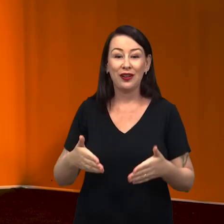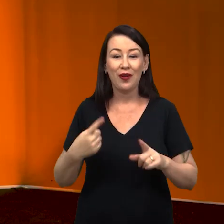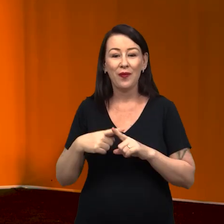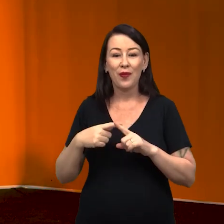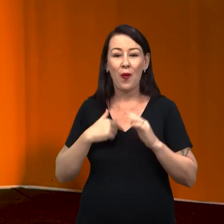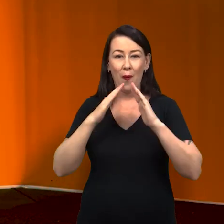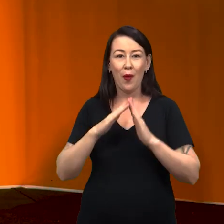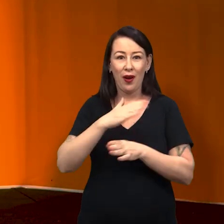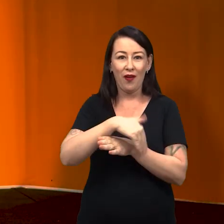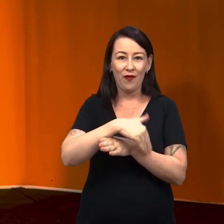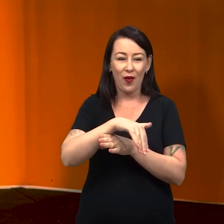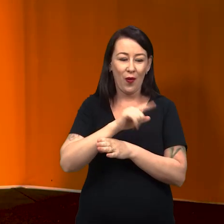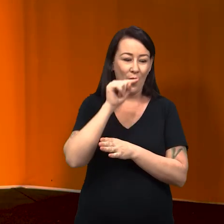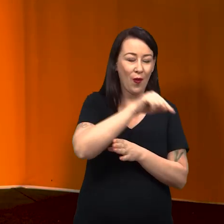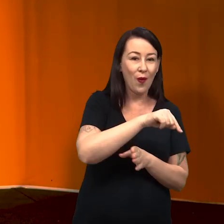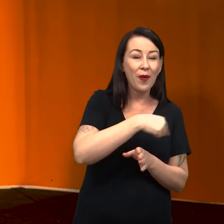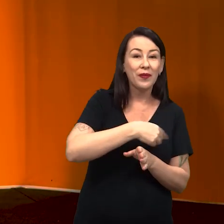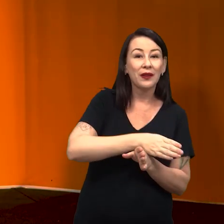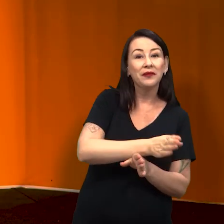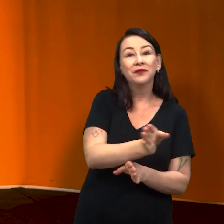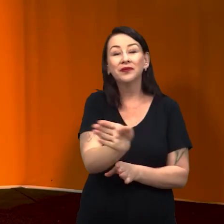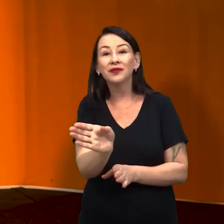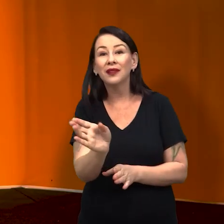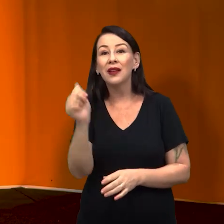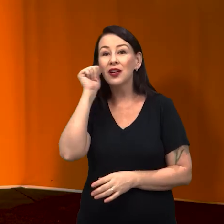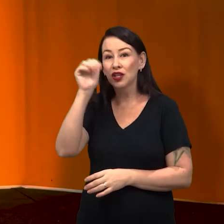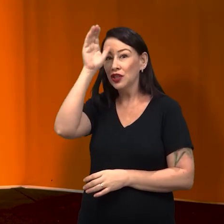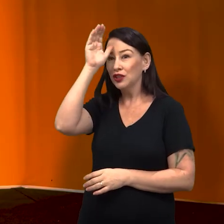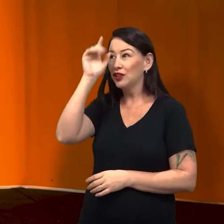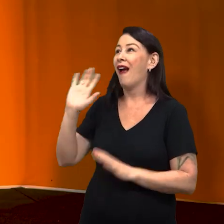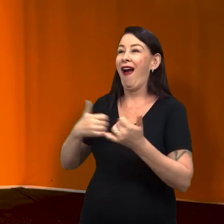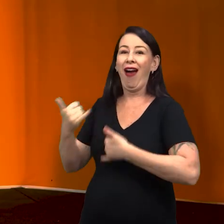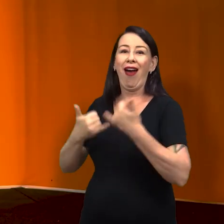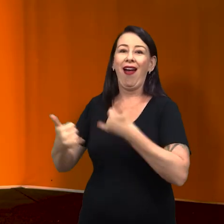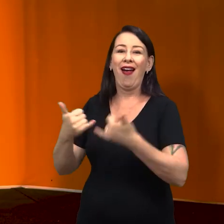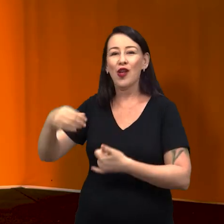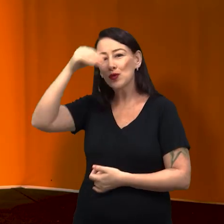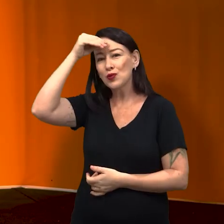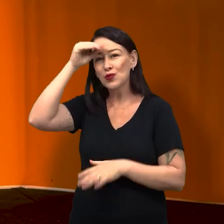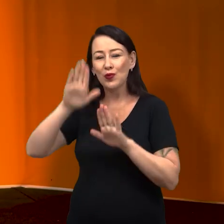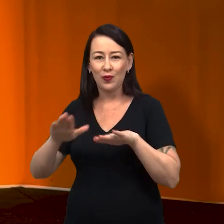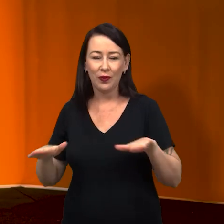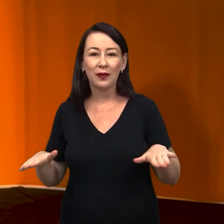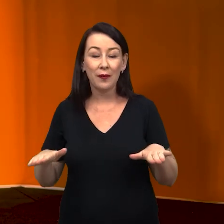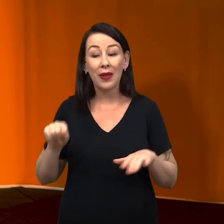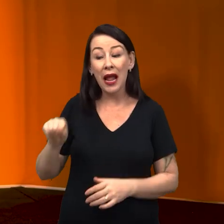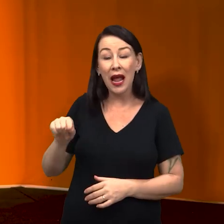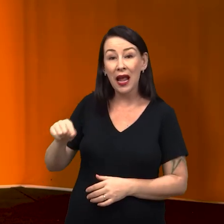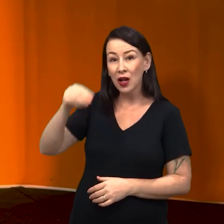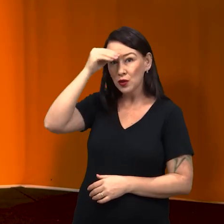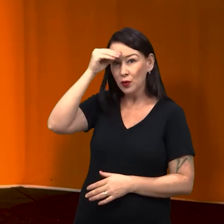sem saída lá em Minas, então quando eu chegava, minha tia chegou, então eu ia brincar com as crianças na rua. As minhas sobrinhas são da década